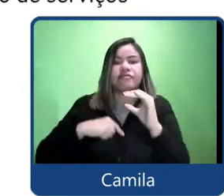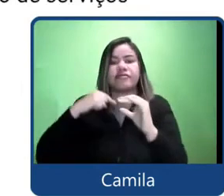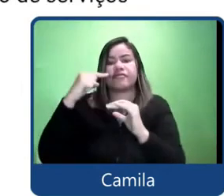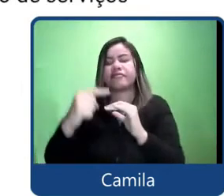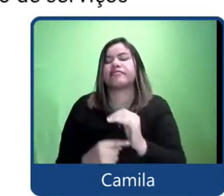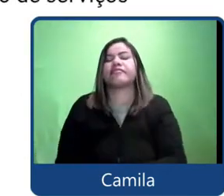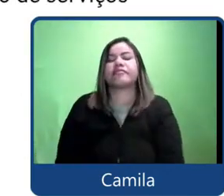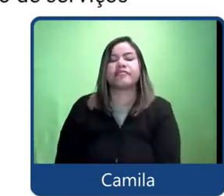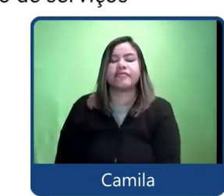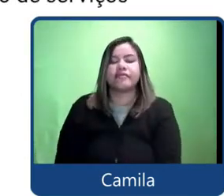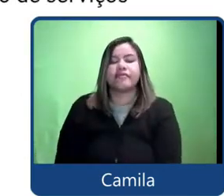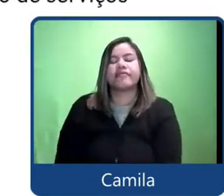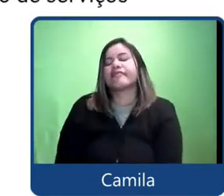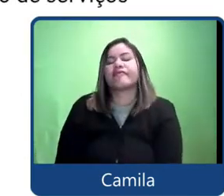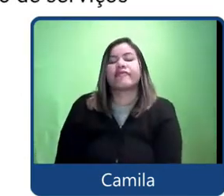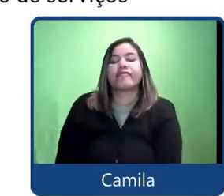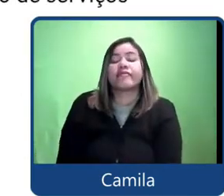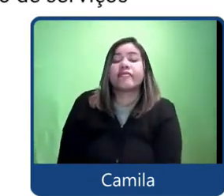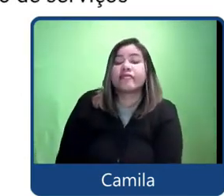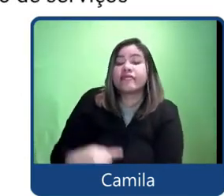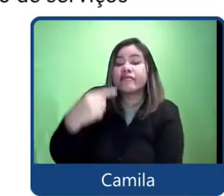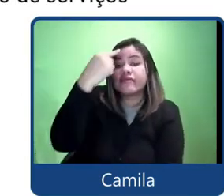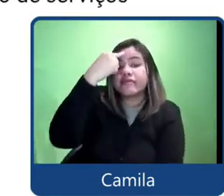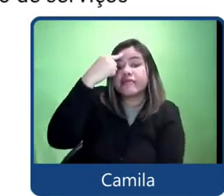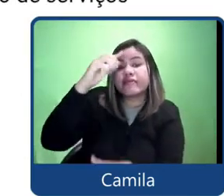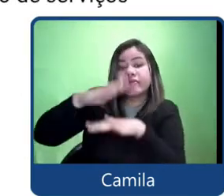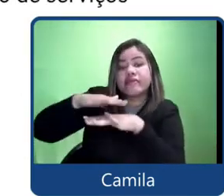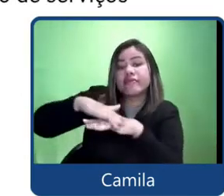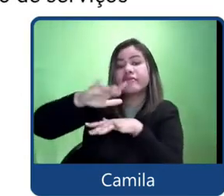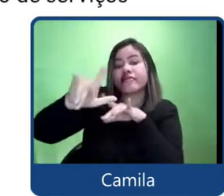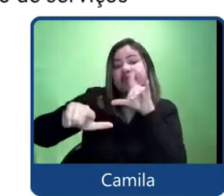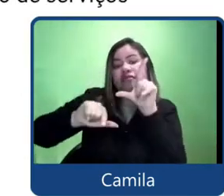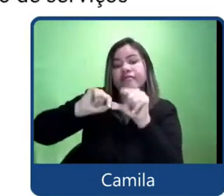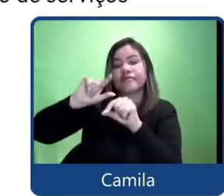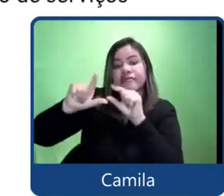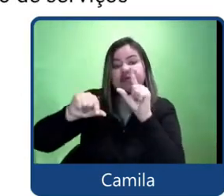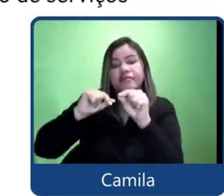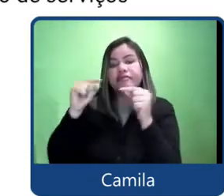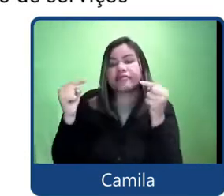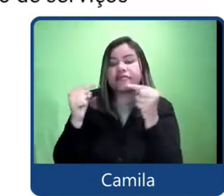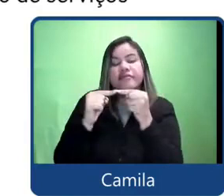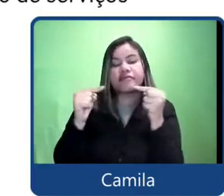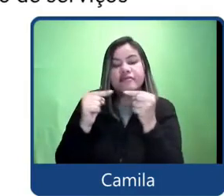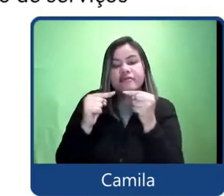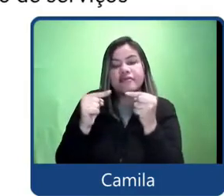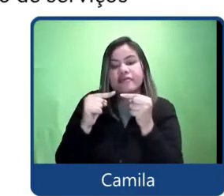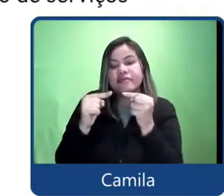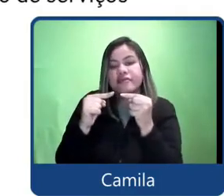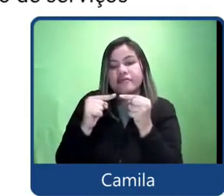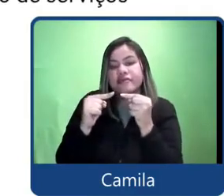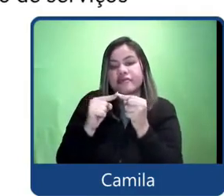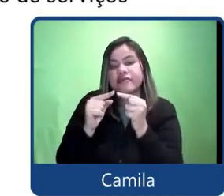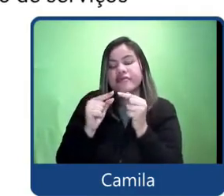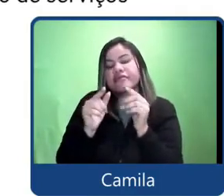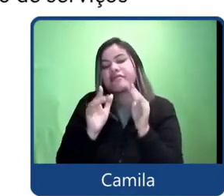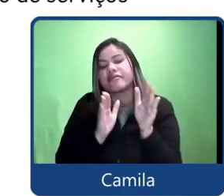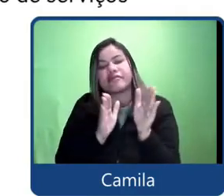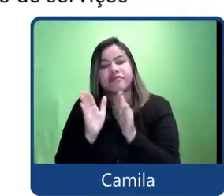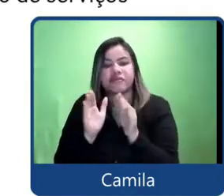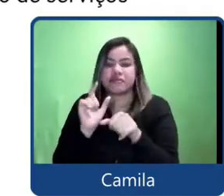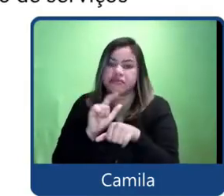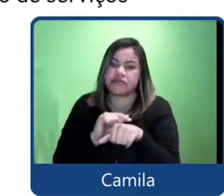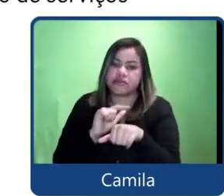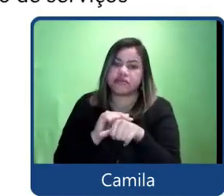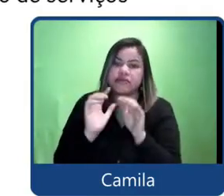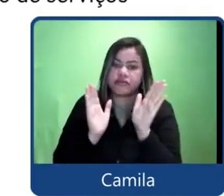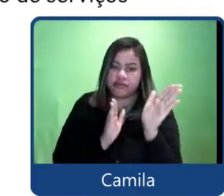Tendo isso em mente, né, na escolha, né, do que seria abordado nesse espaço de tempo que foi